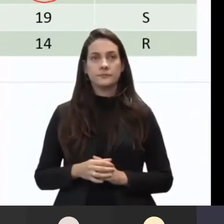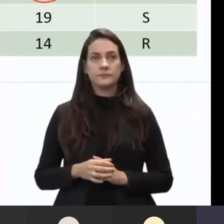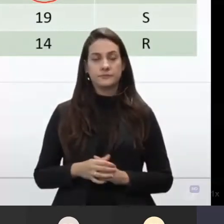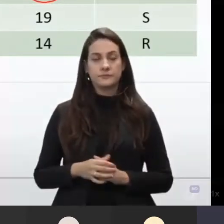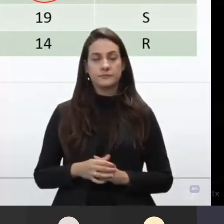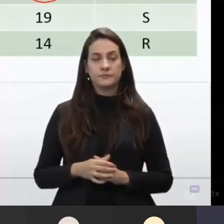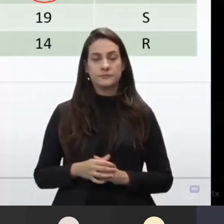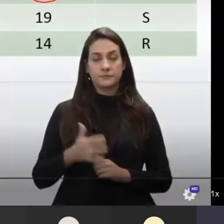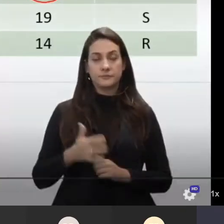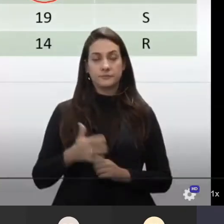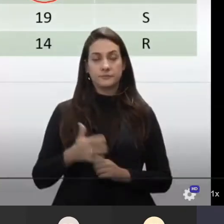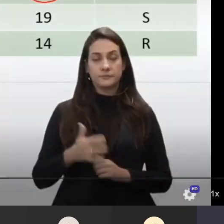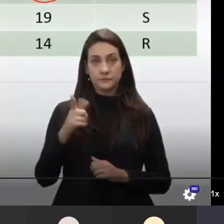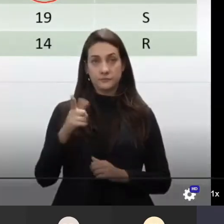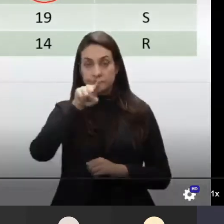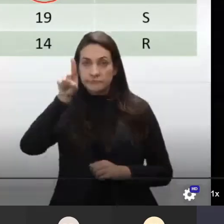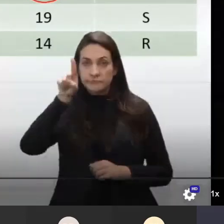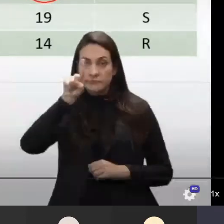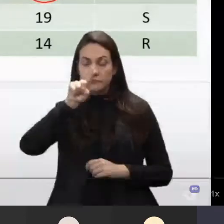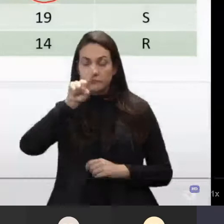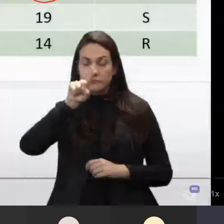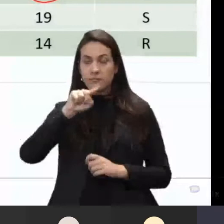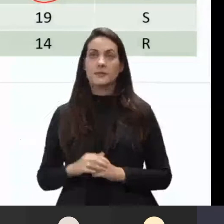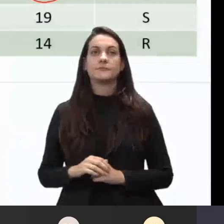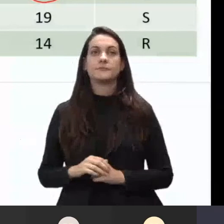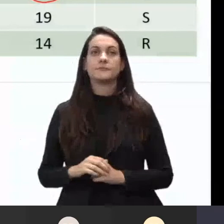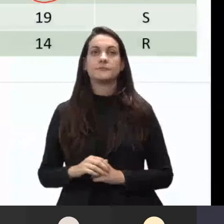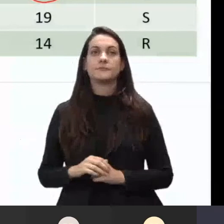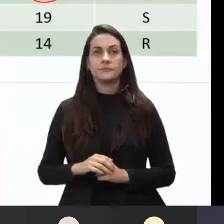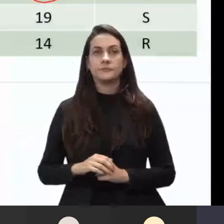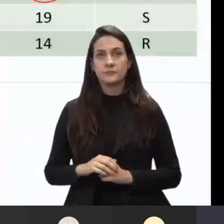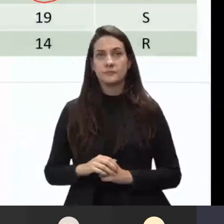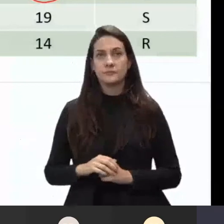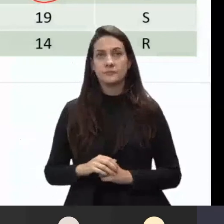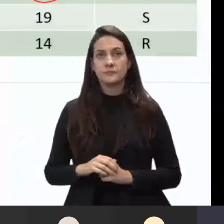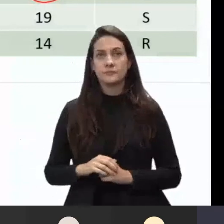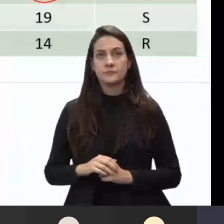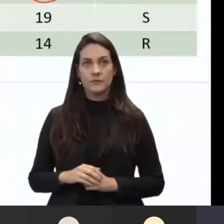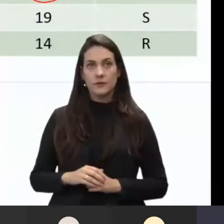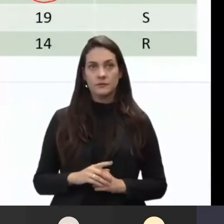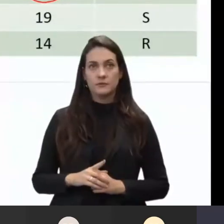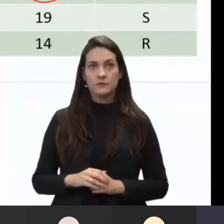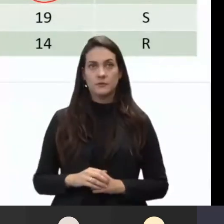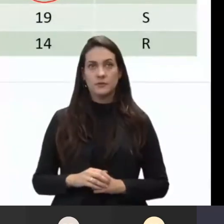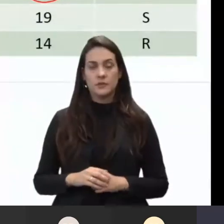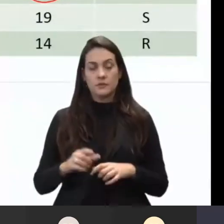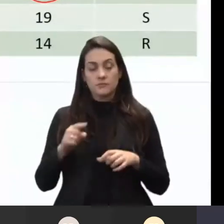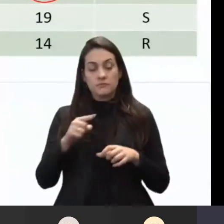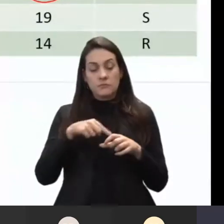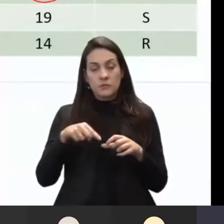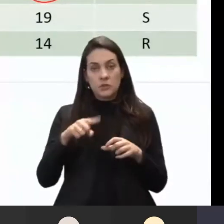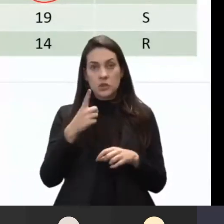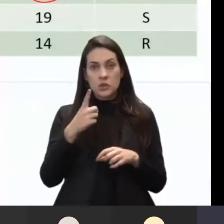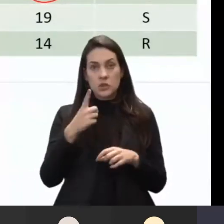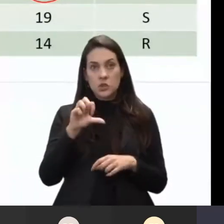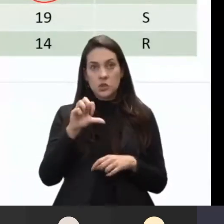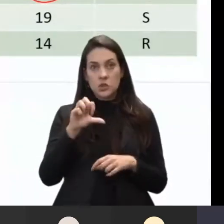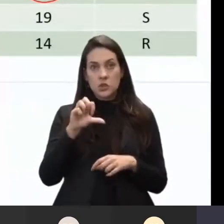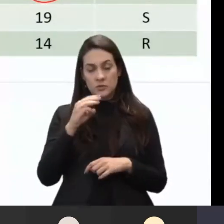sulfazotrin, porque nós obtivemos um halo de 19 milímetros. E essa é